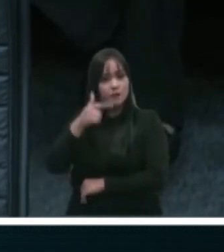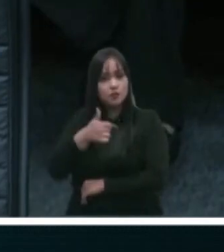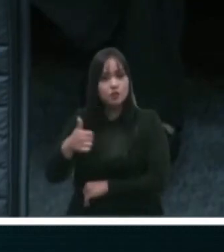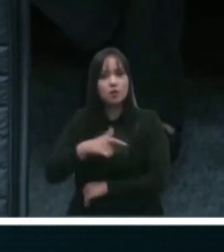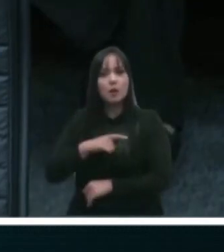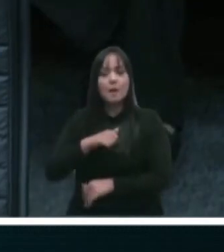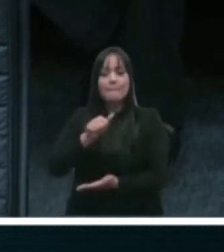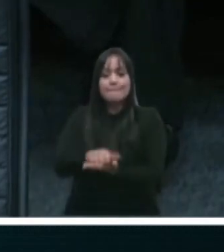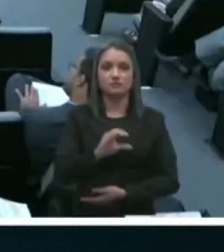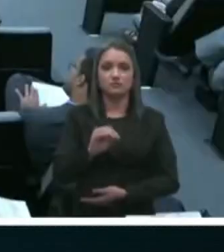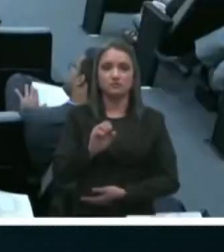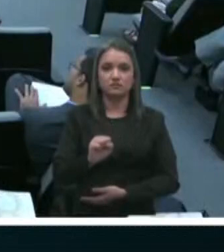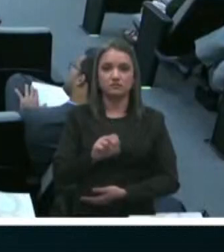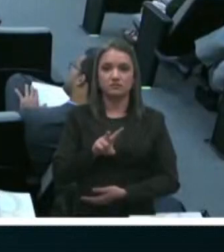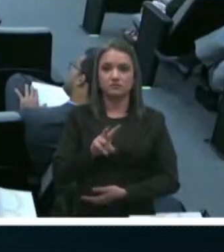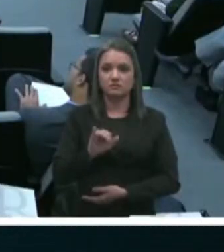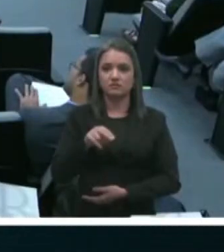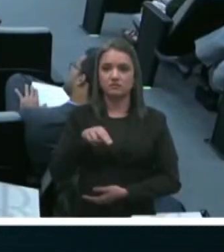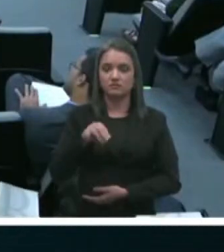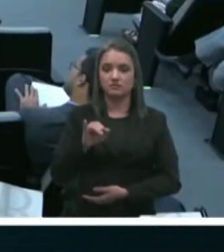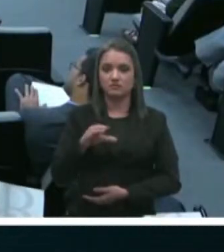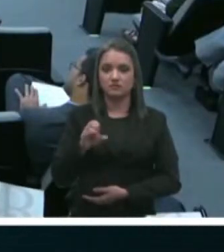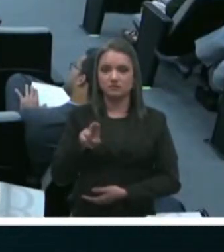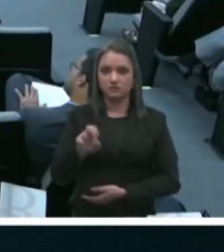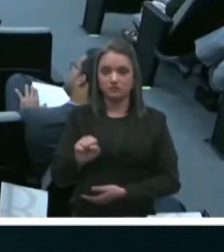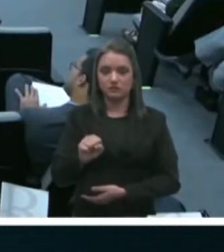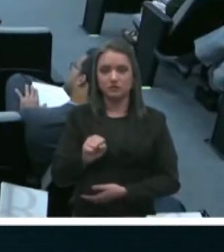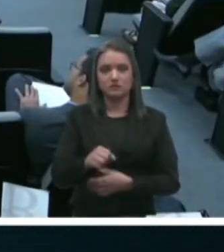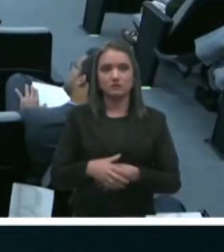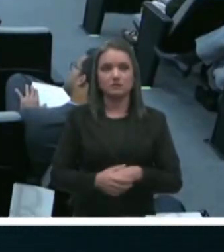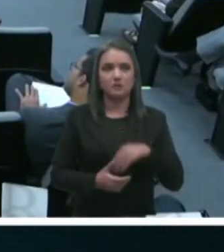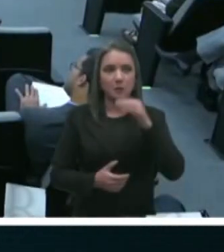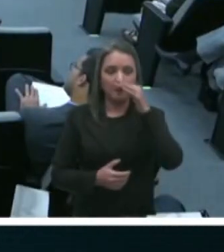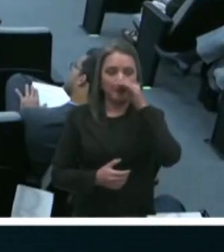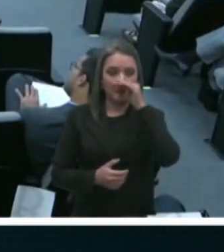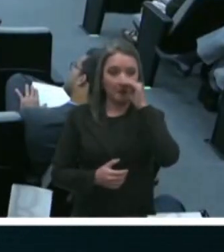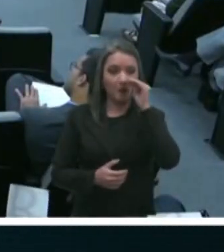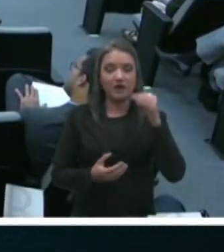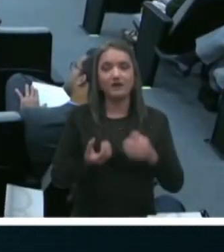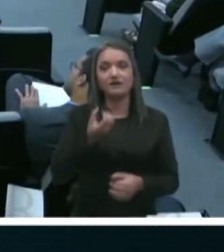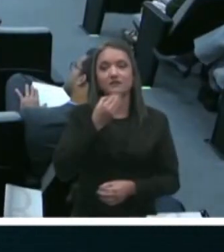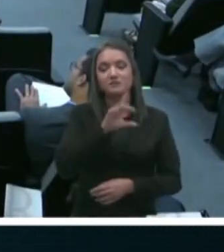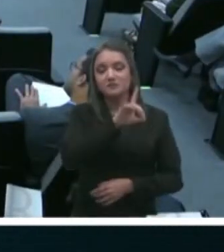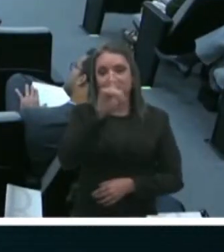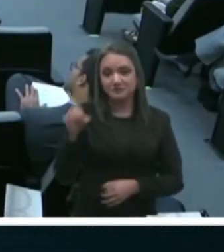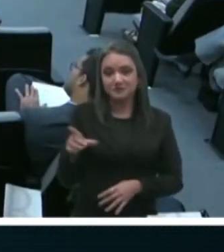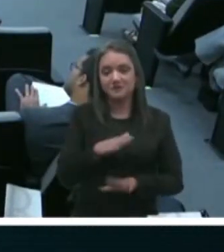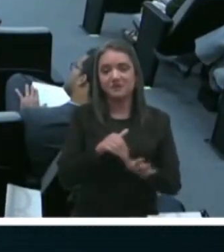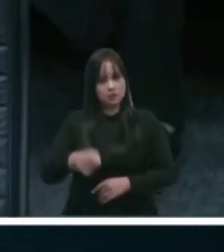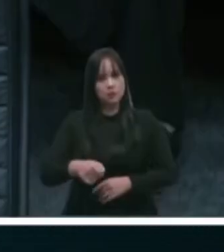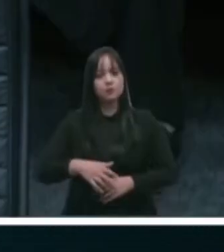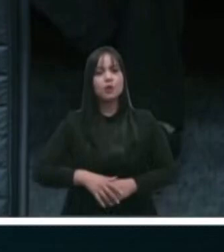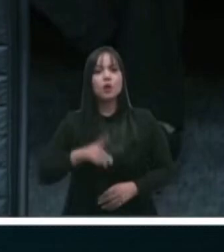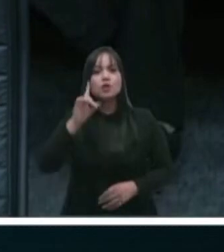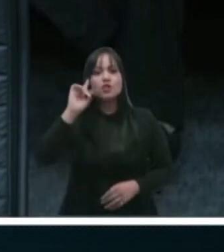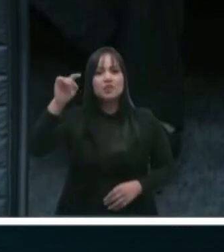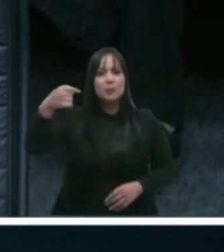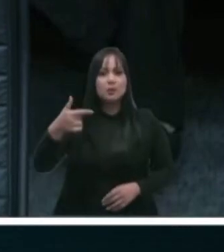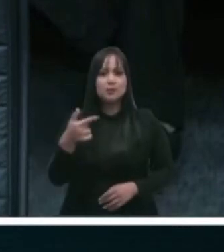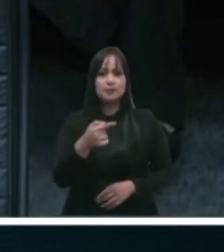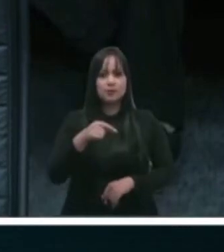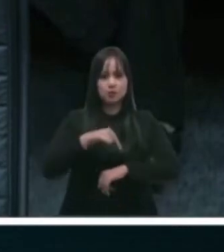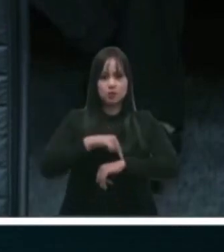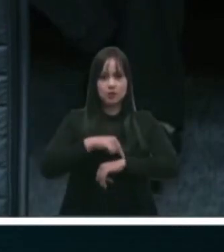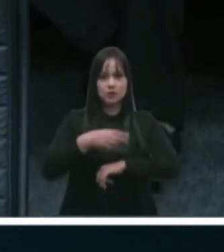drogas, crimes ambientais, restituição de valores, fraude no INSS e beneficiou os réus. Por isso,